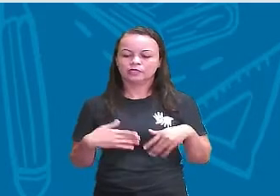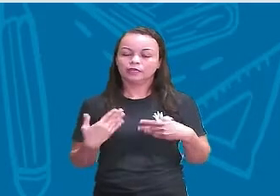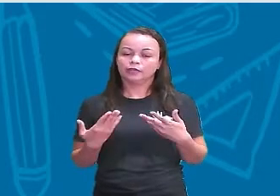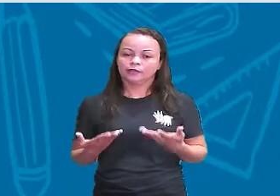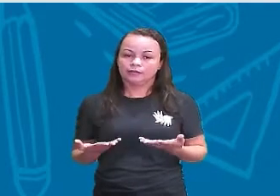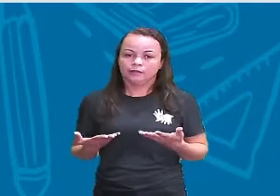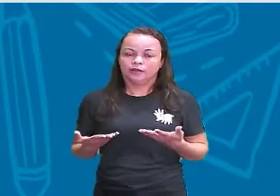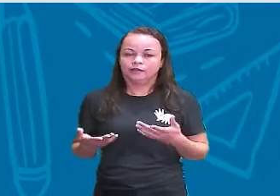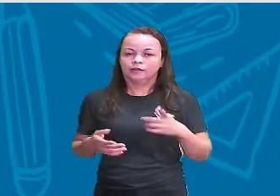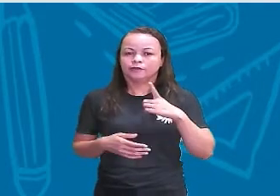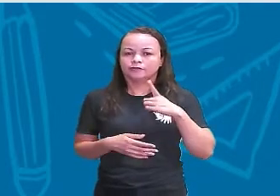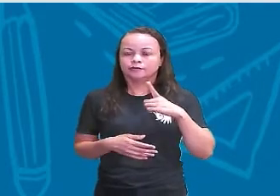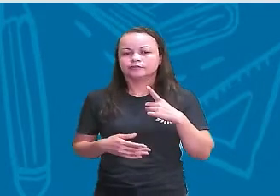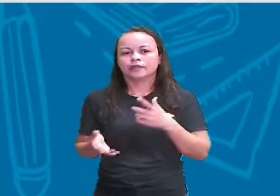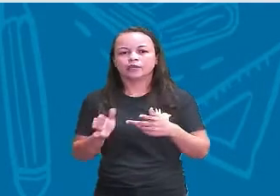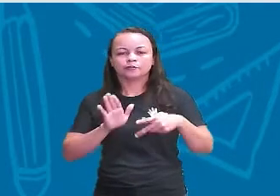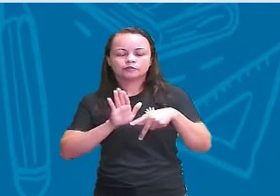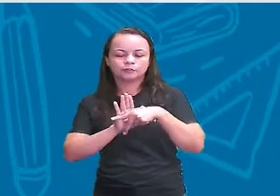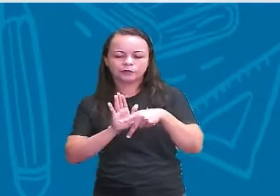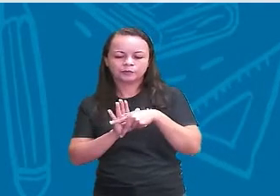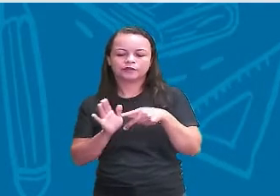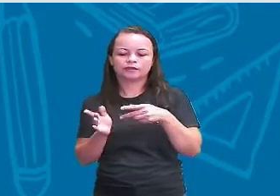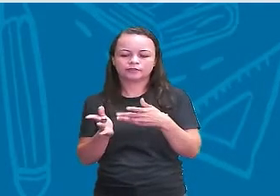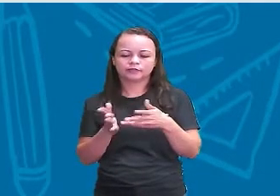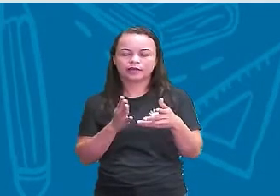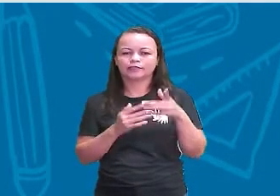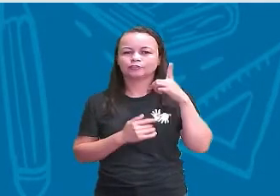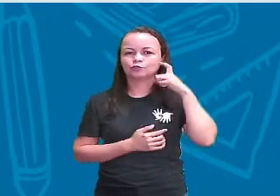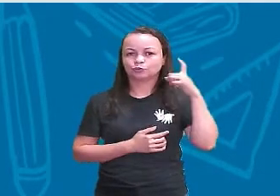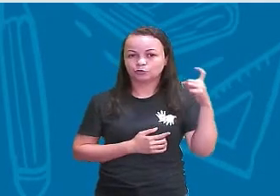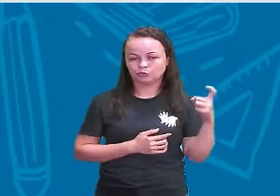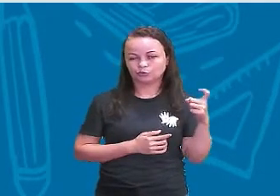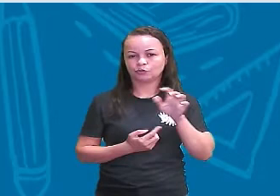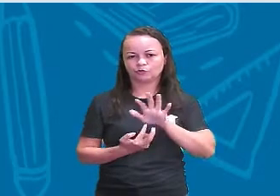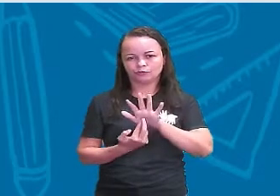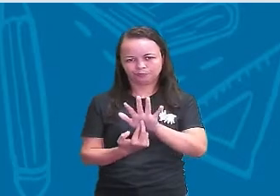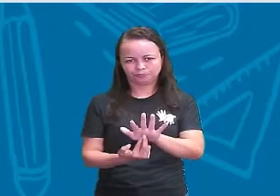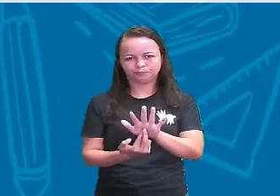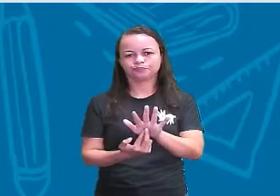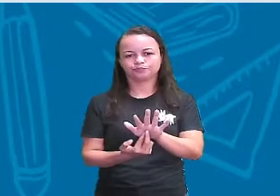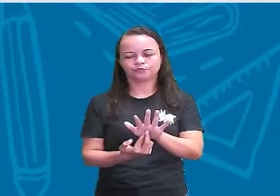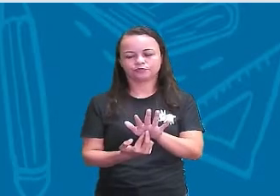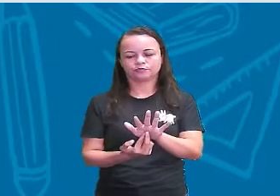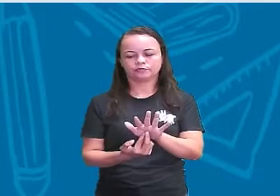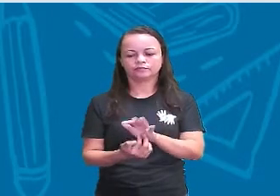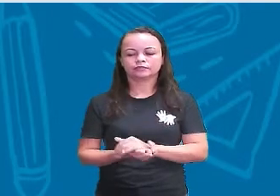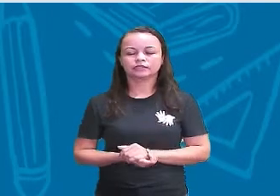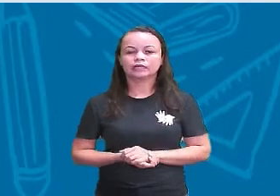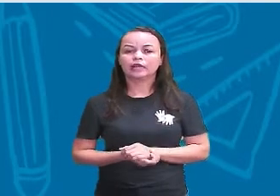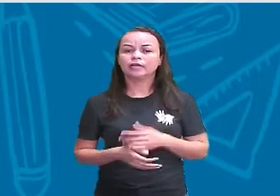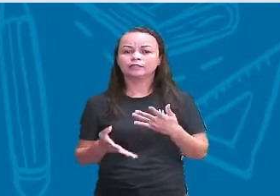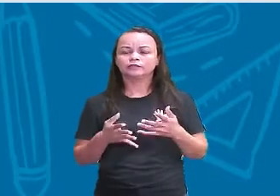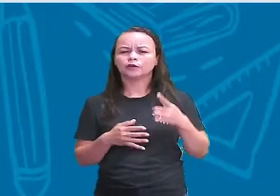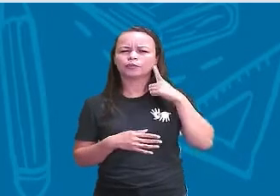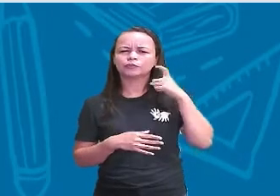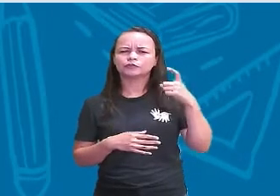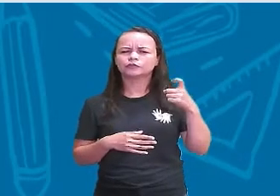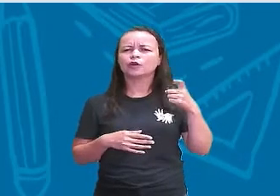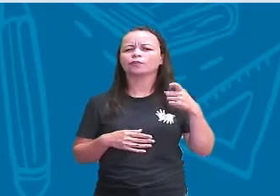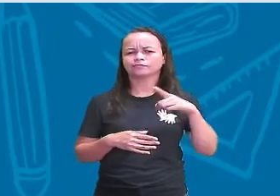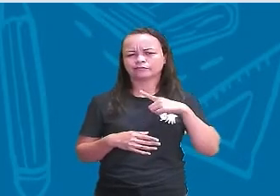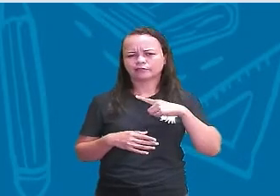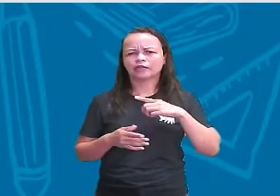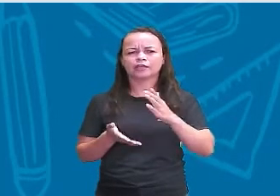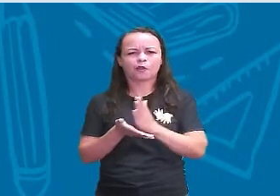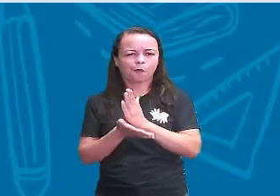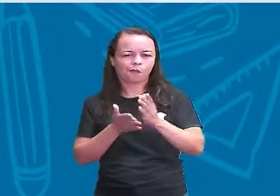chega, certo, nas propriedades que o som ele apresenta, tá certo? O som ele vai possuir algumas